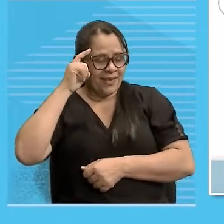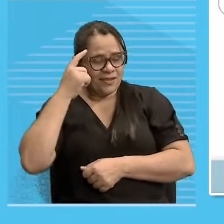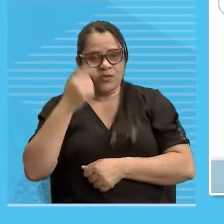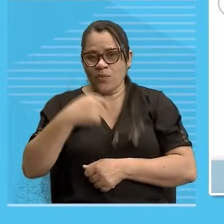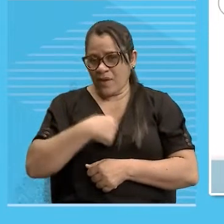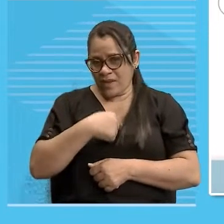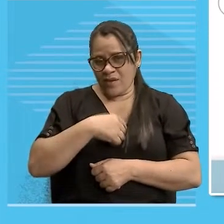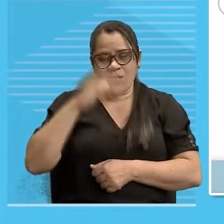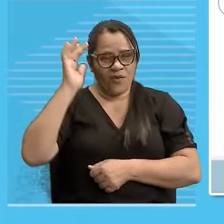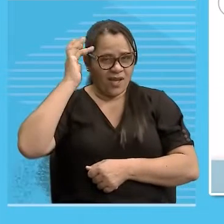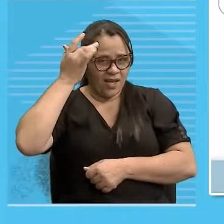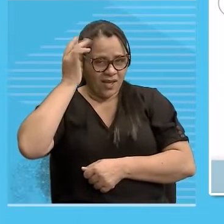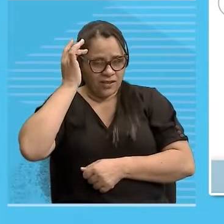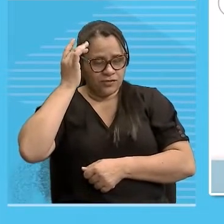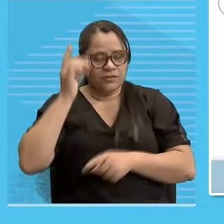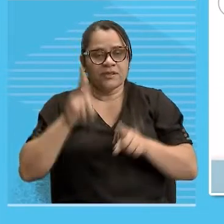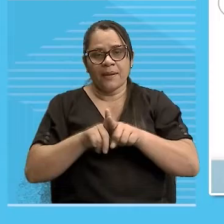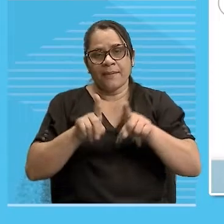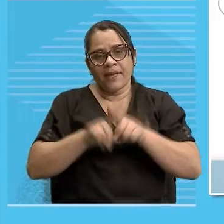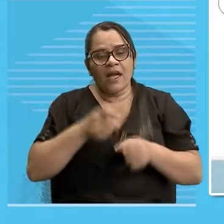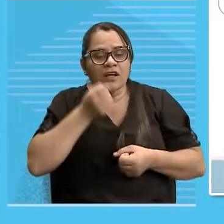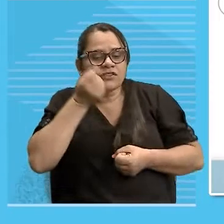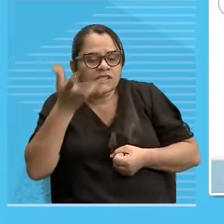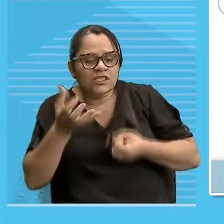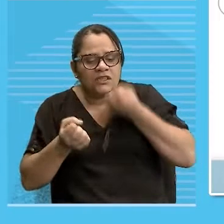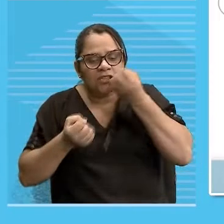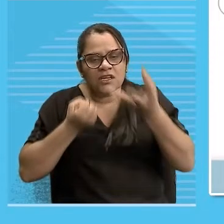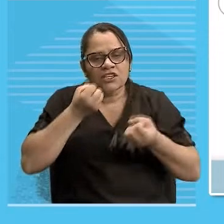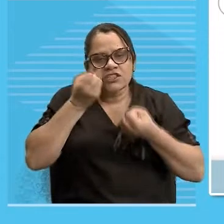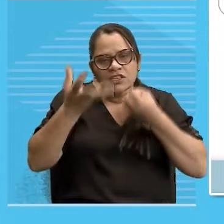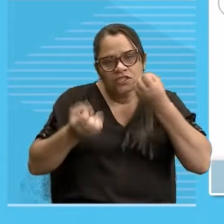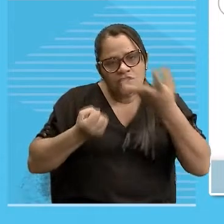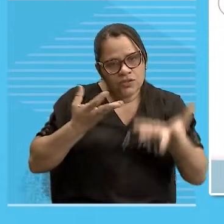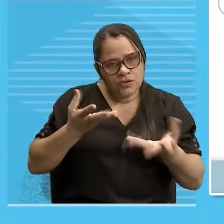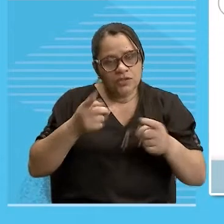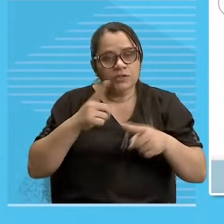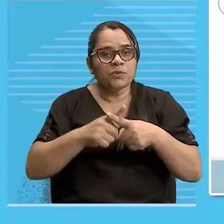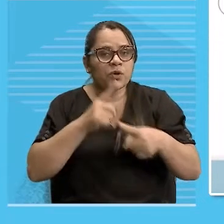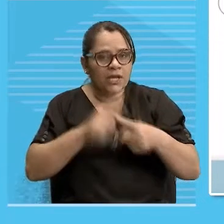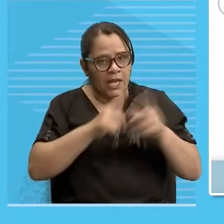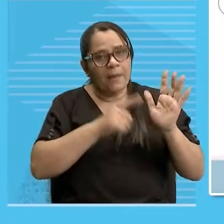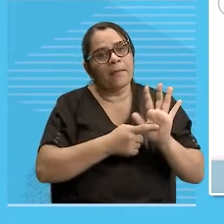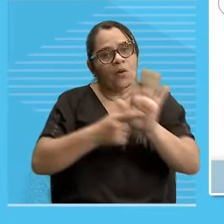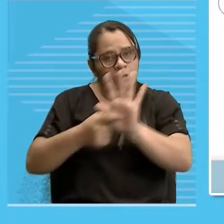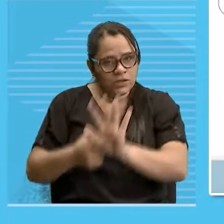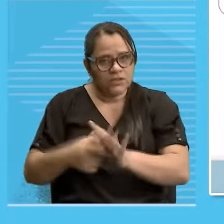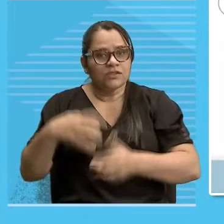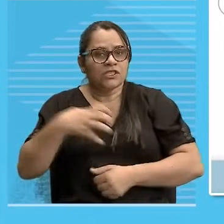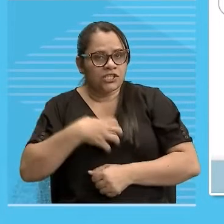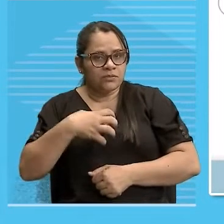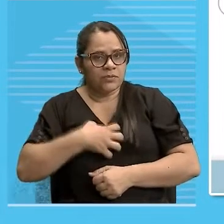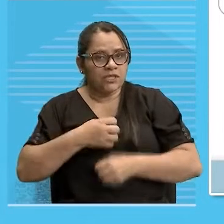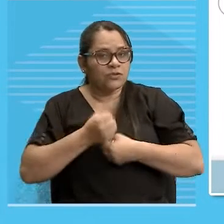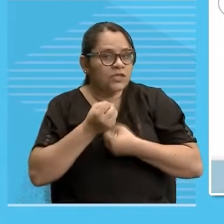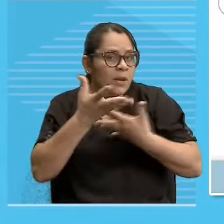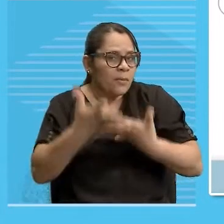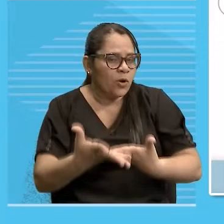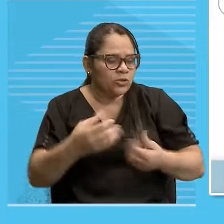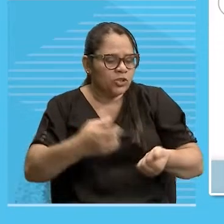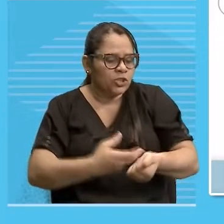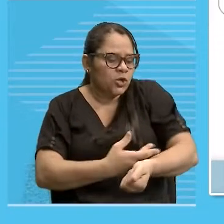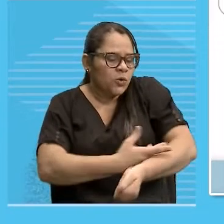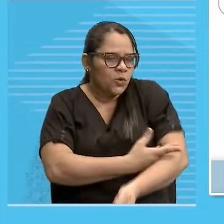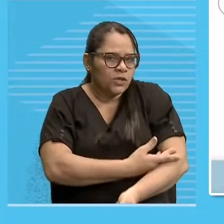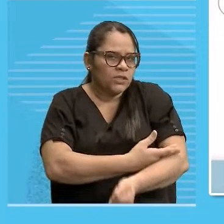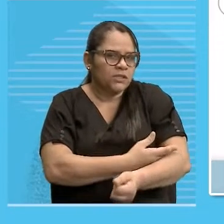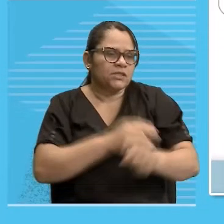mais? Interjeições, porque as interjeições expressam o quê? Sentimentos e emoções, né? Interjeições e